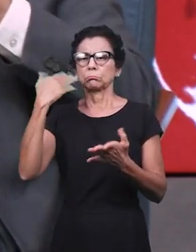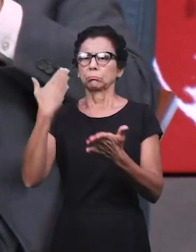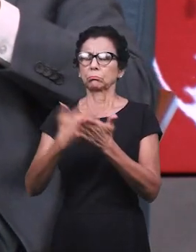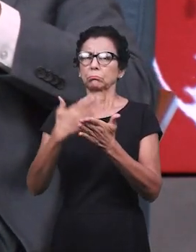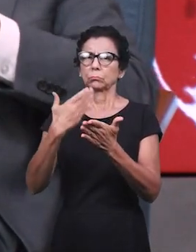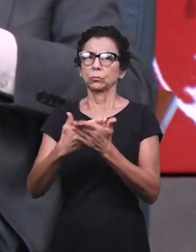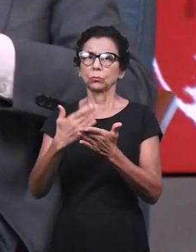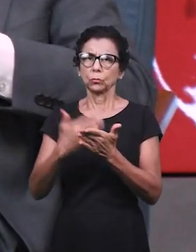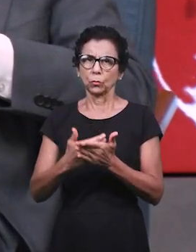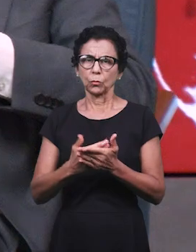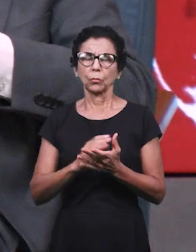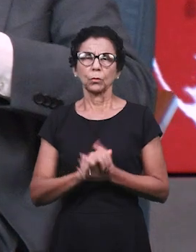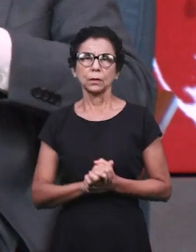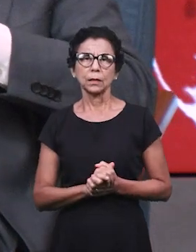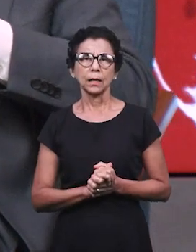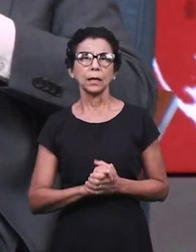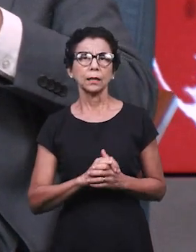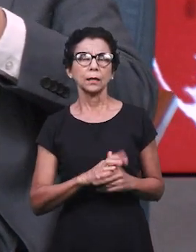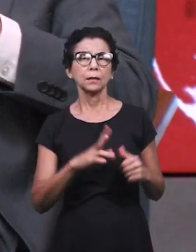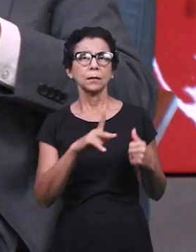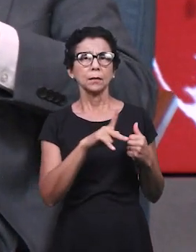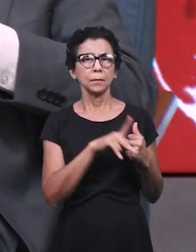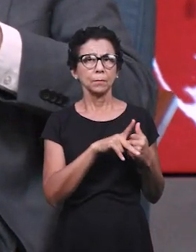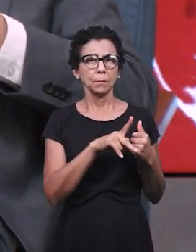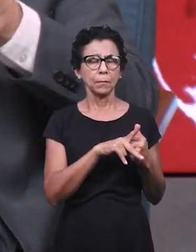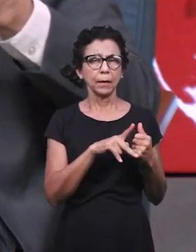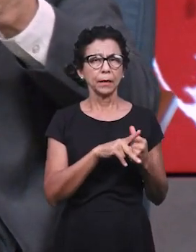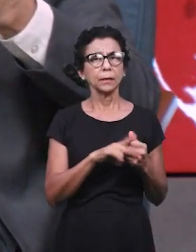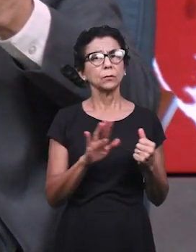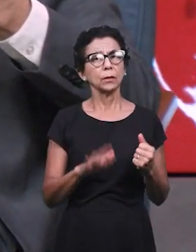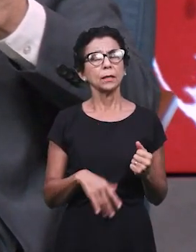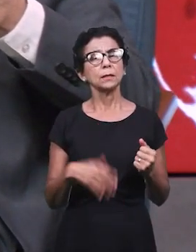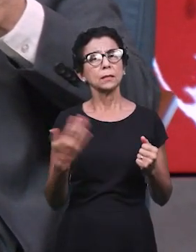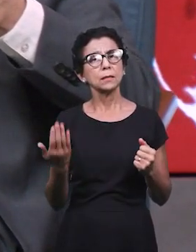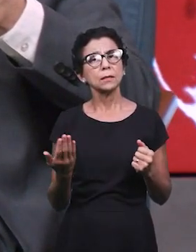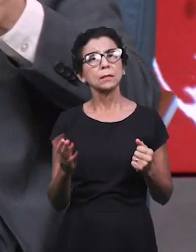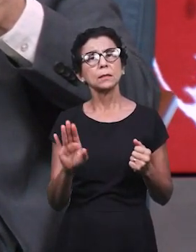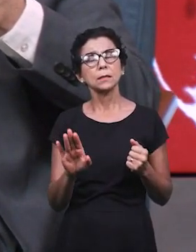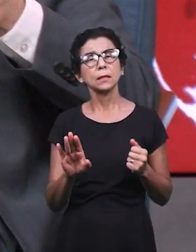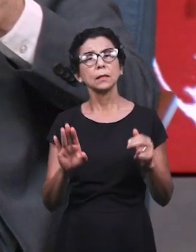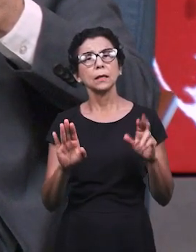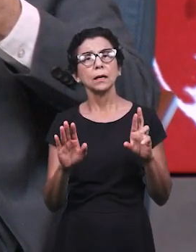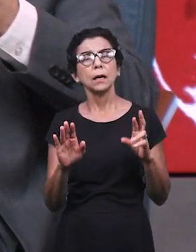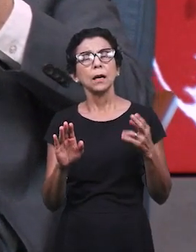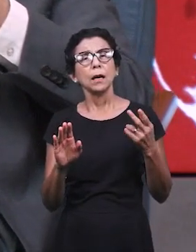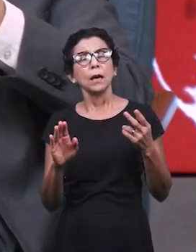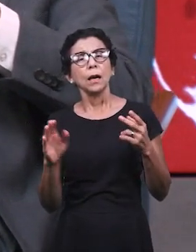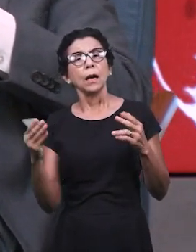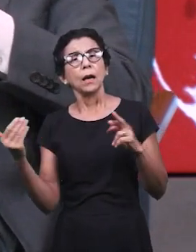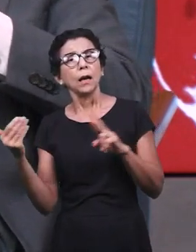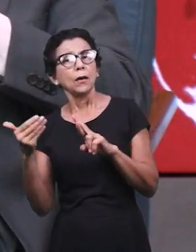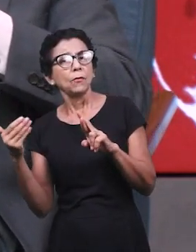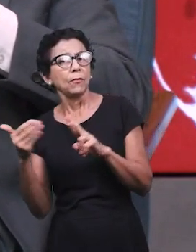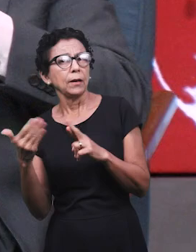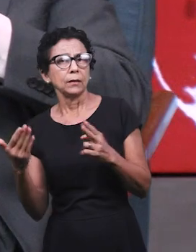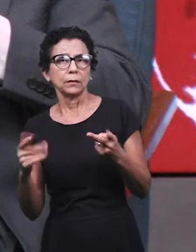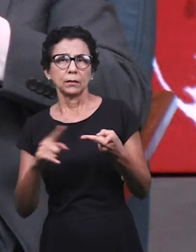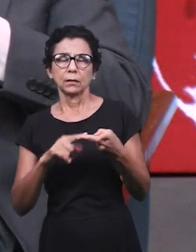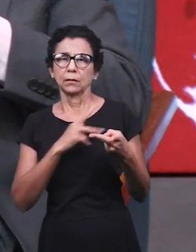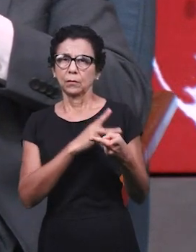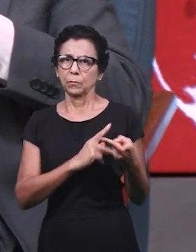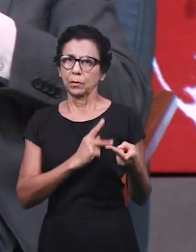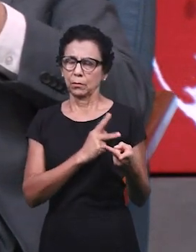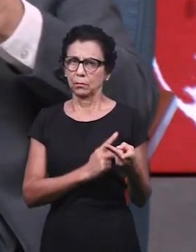que é importante nos ministérios, e é isso que o Senhor chama a nossa atenção